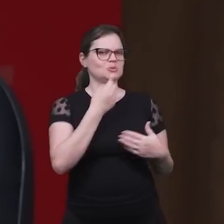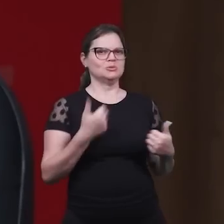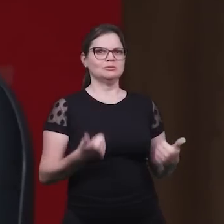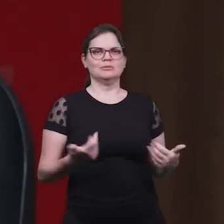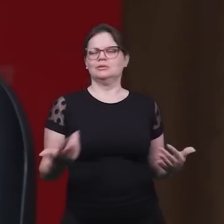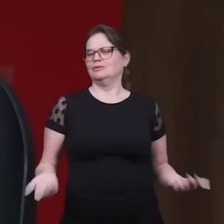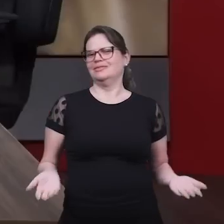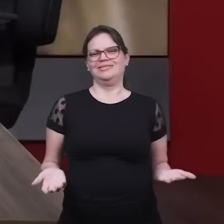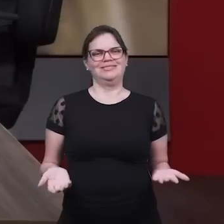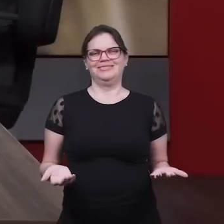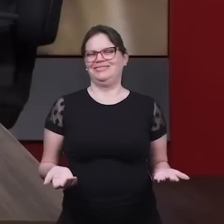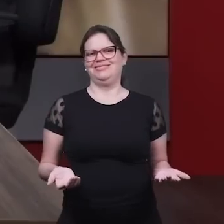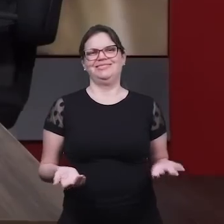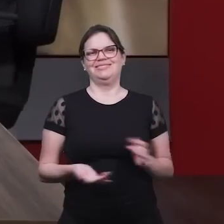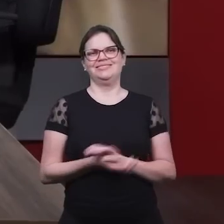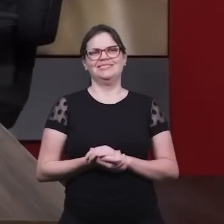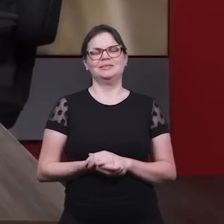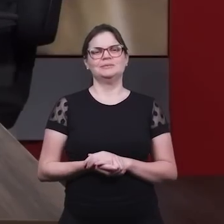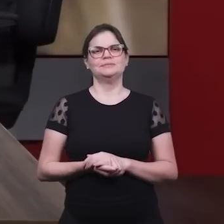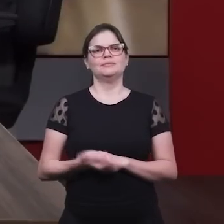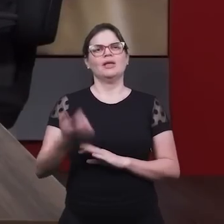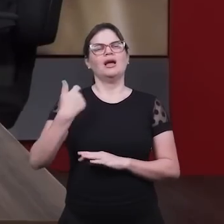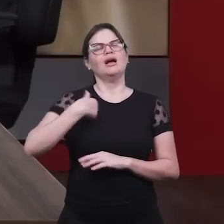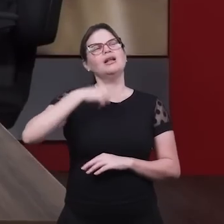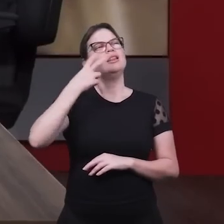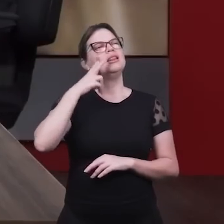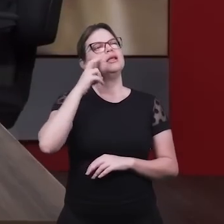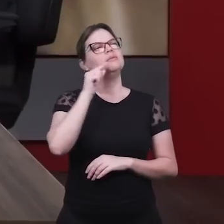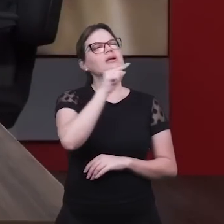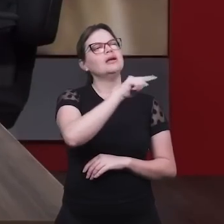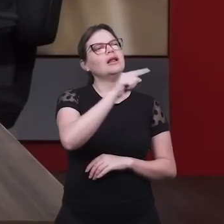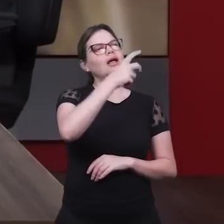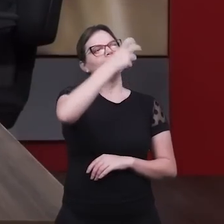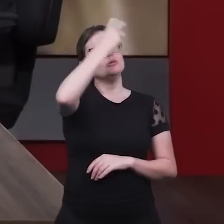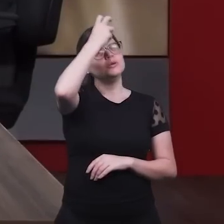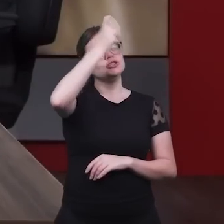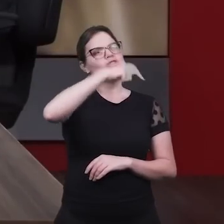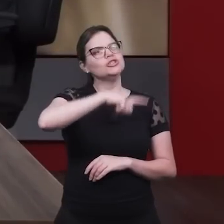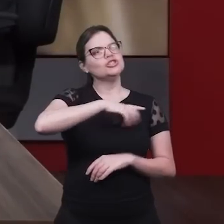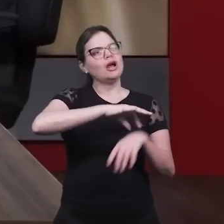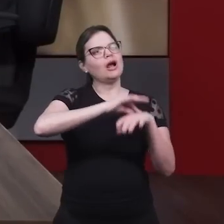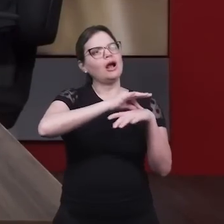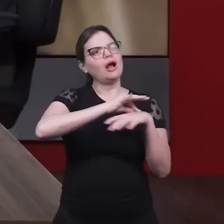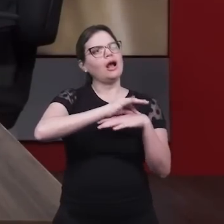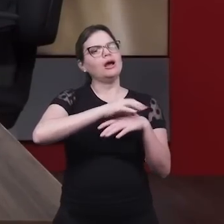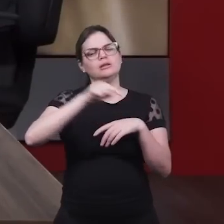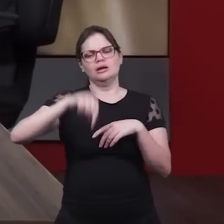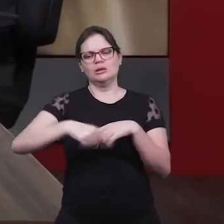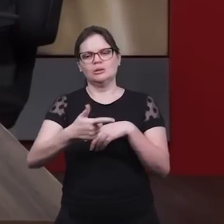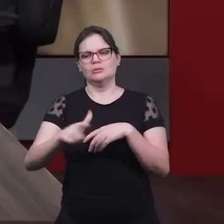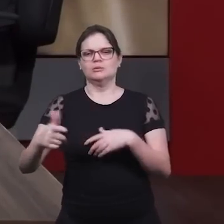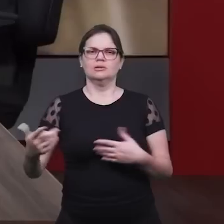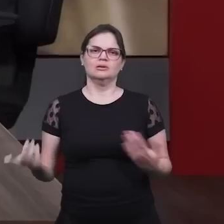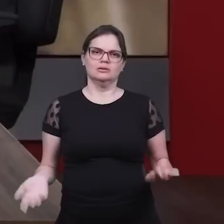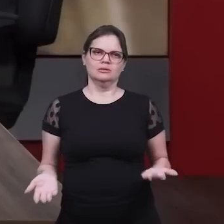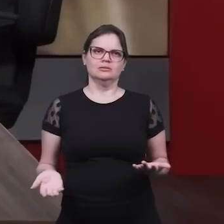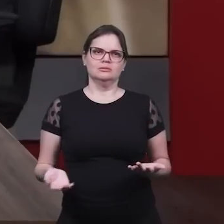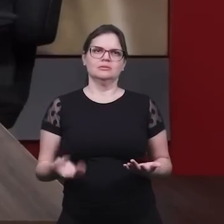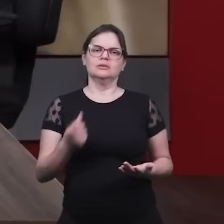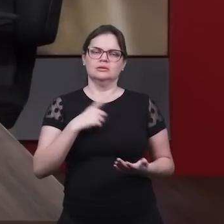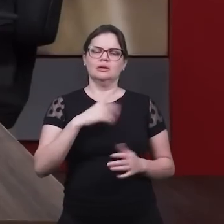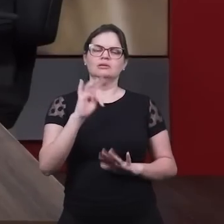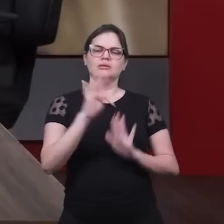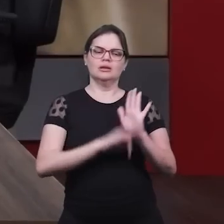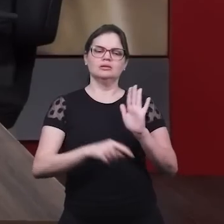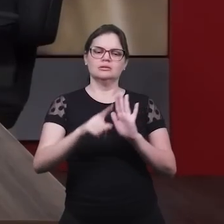mas ele lembrei do Egito, tinha cebola no Egito, tinha carne com cebola, agora não tem. Tem o texto que fala sobre